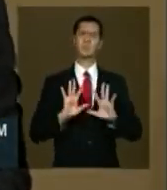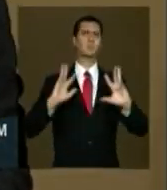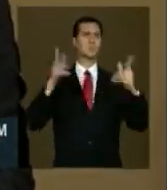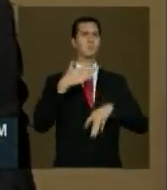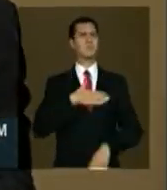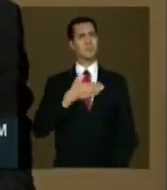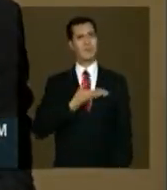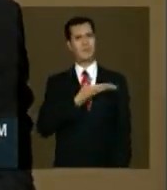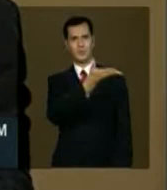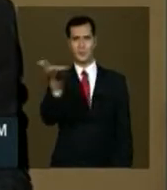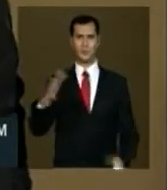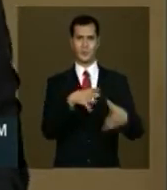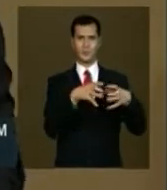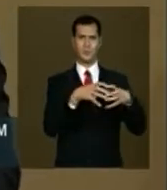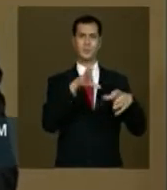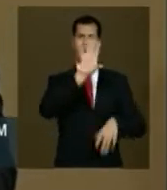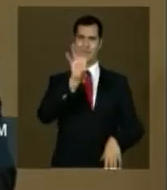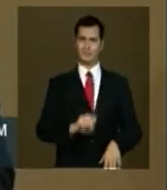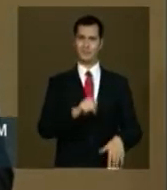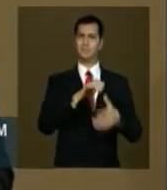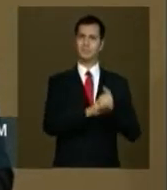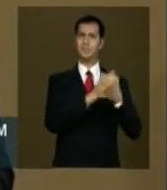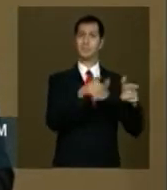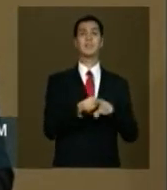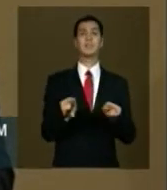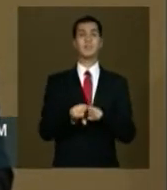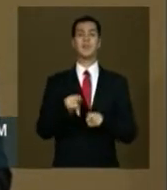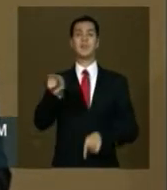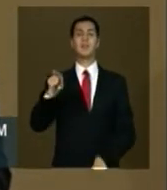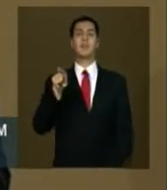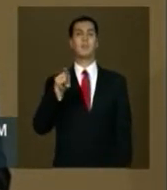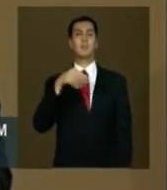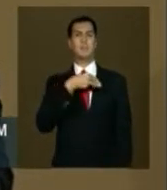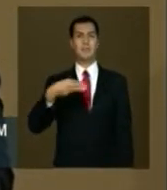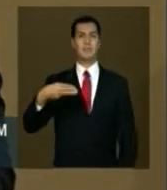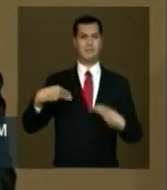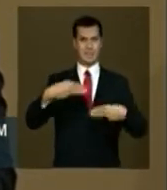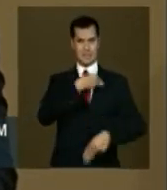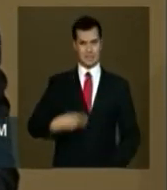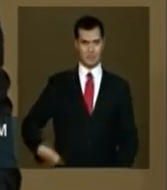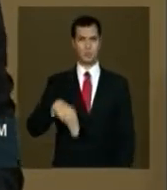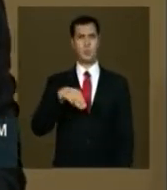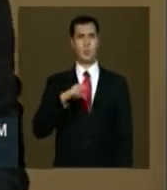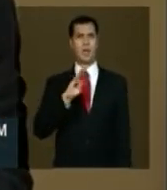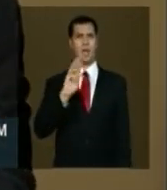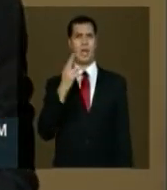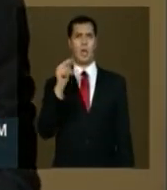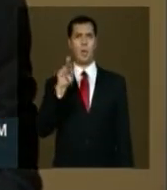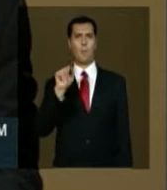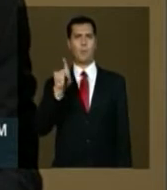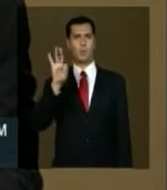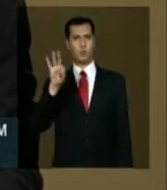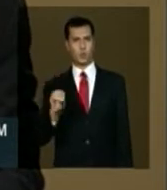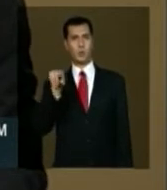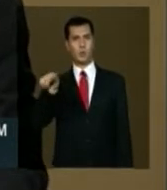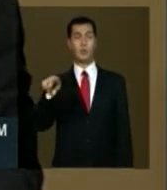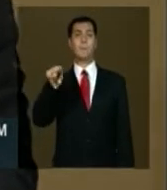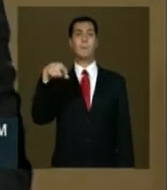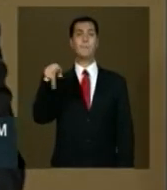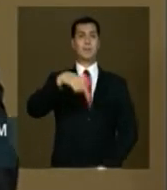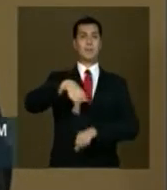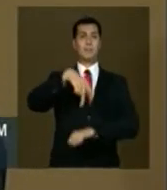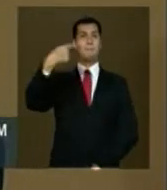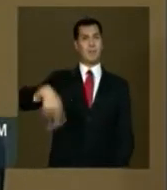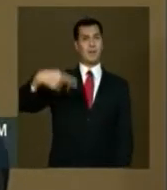ministro l do Paraguai todos os companheiros da América do Sul e da América Central e do Caribe além de